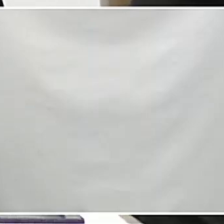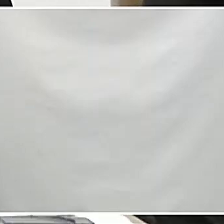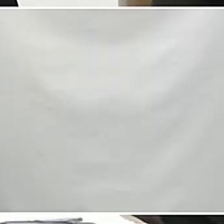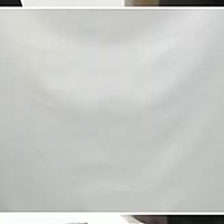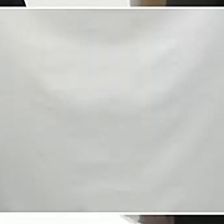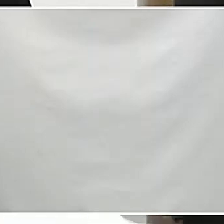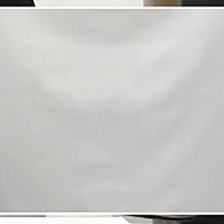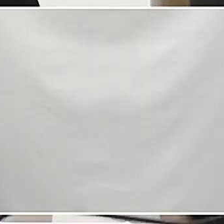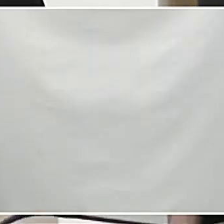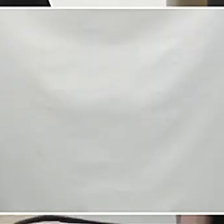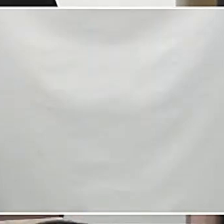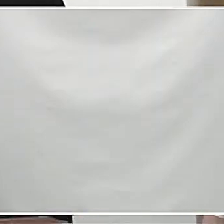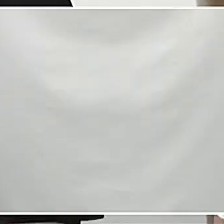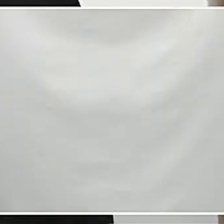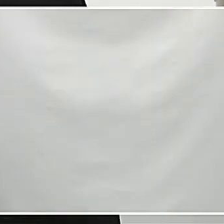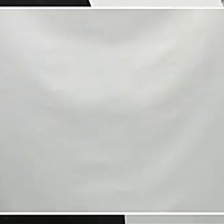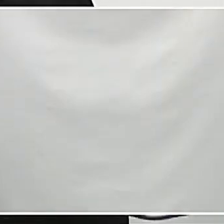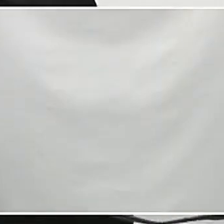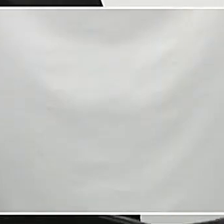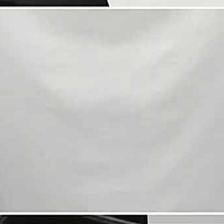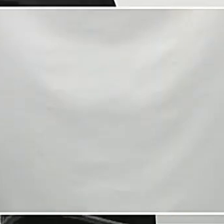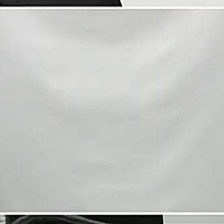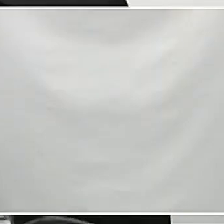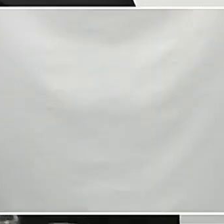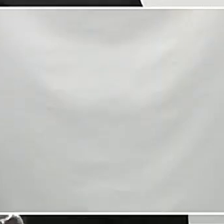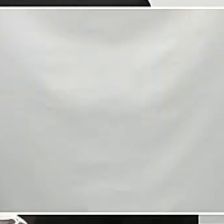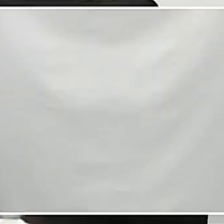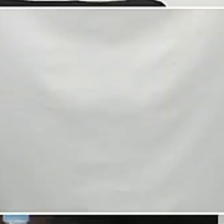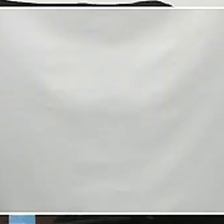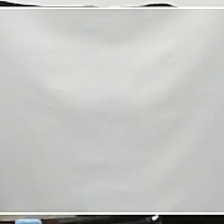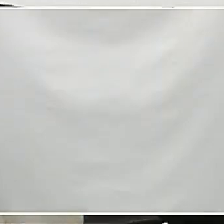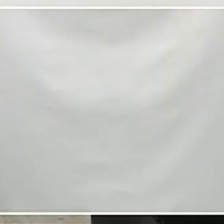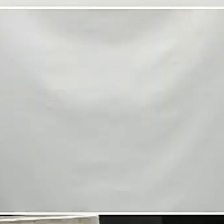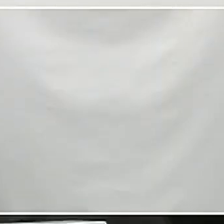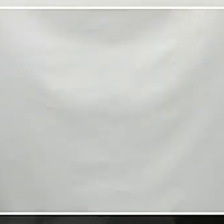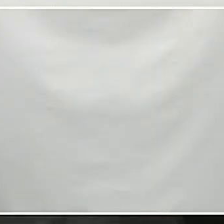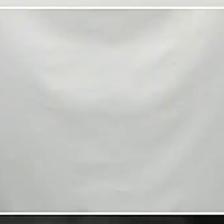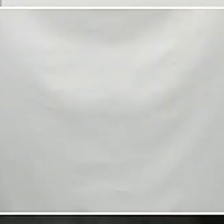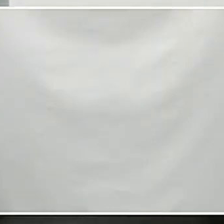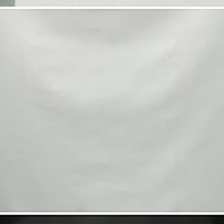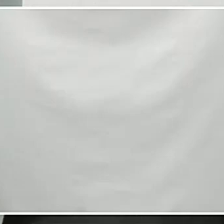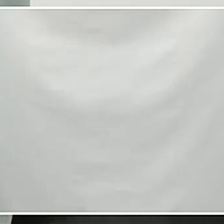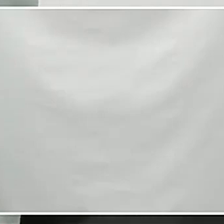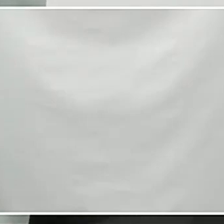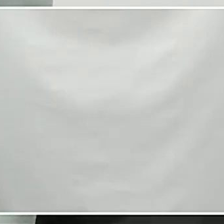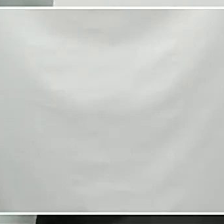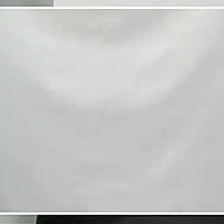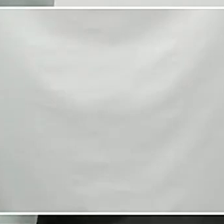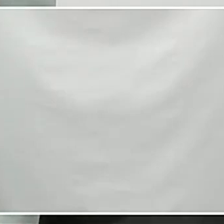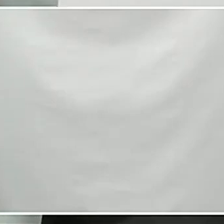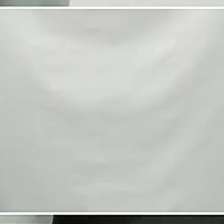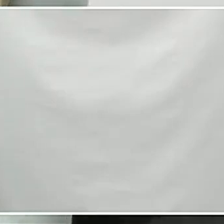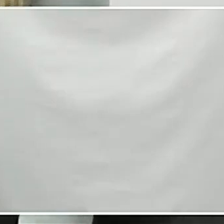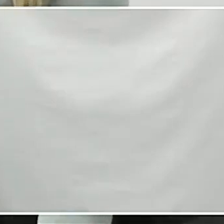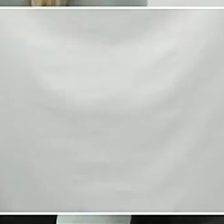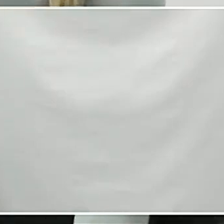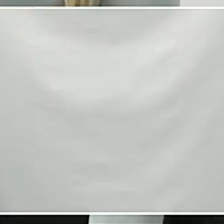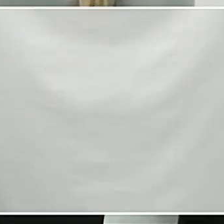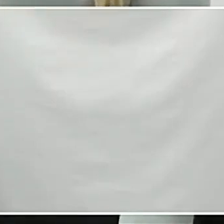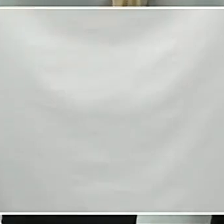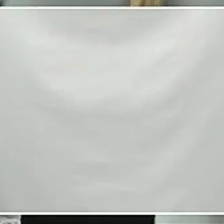Brasil, farão da América Iluminado ao sol do novo mundo Do que a terra,